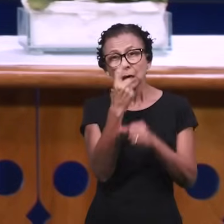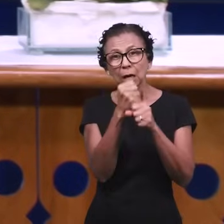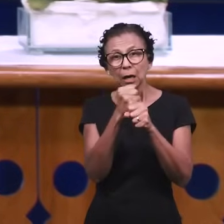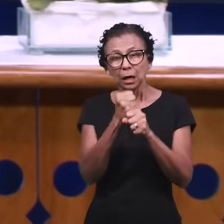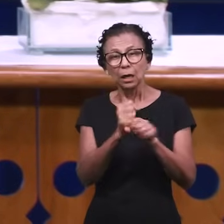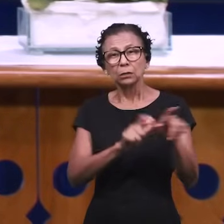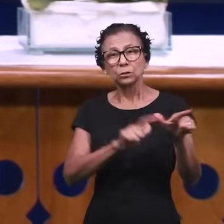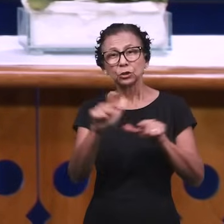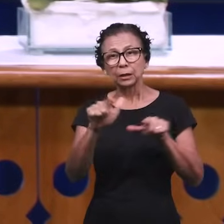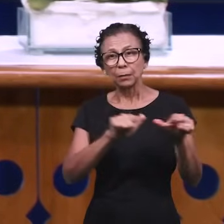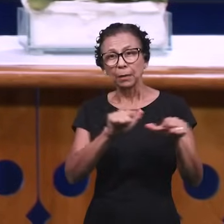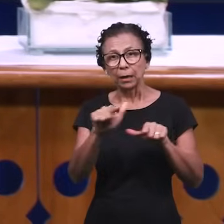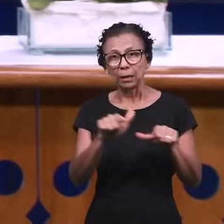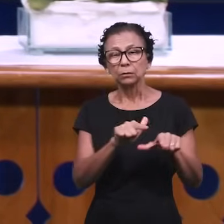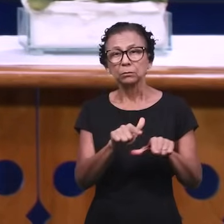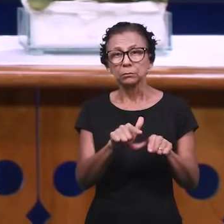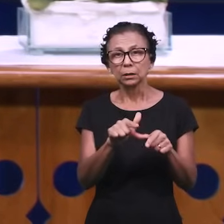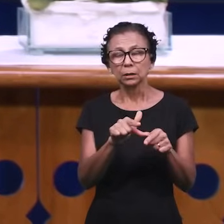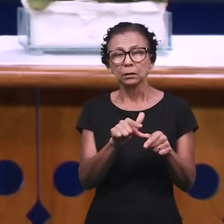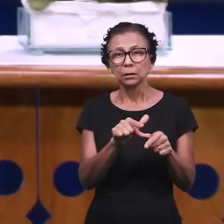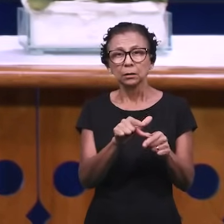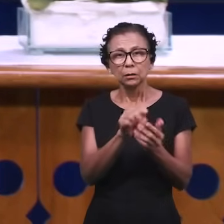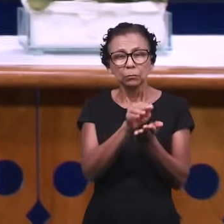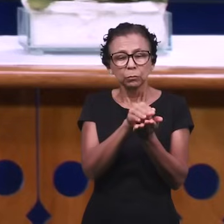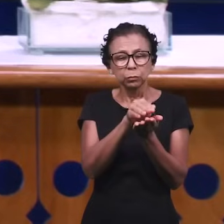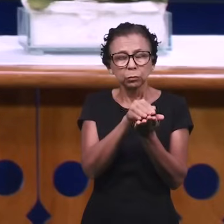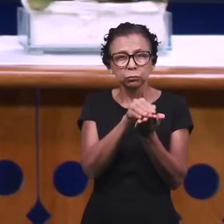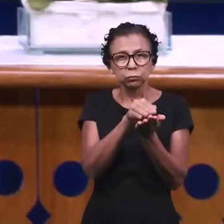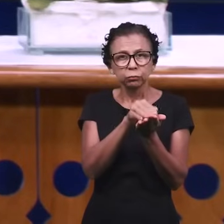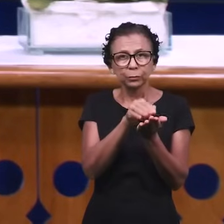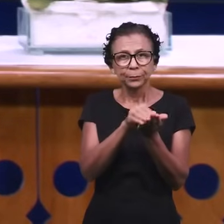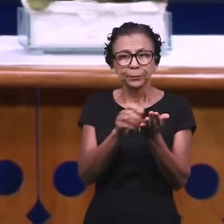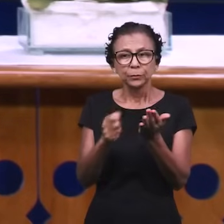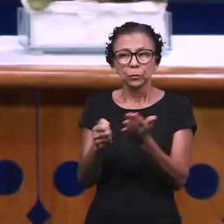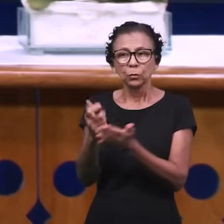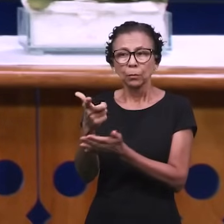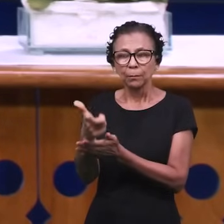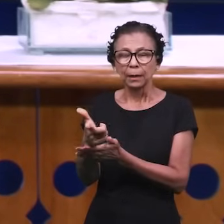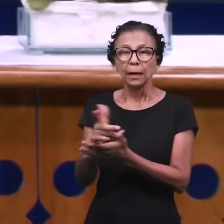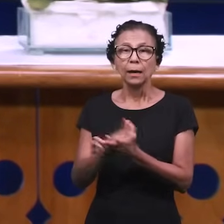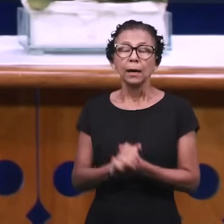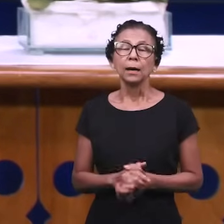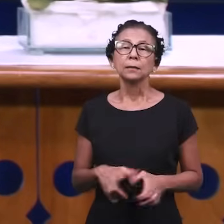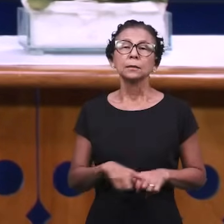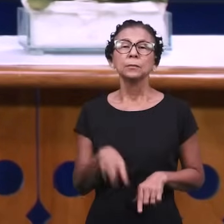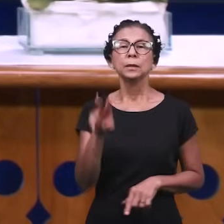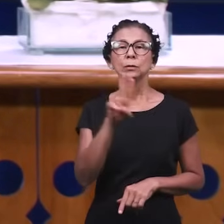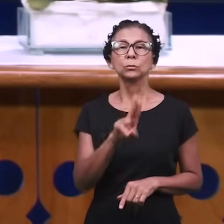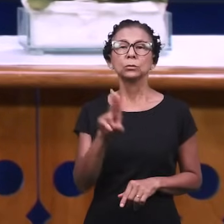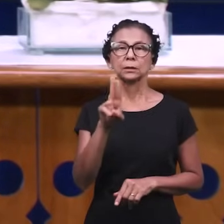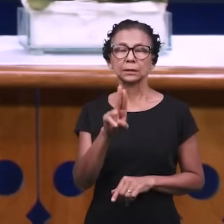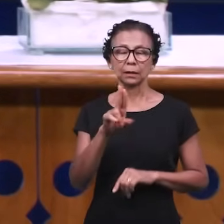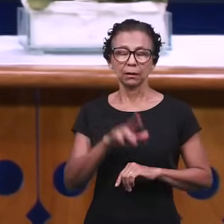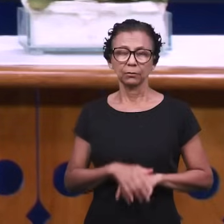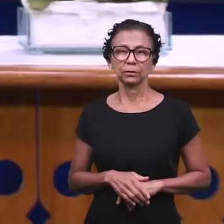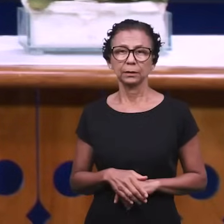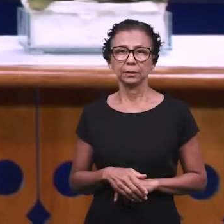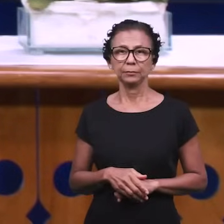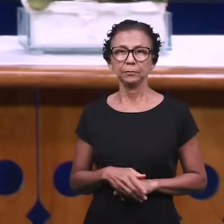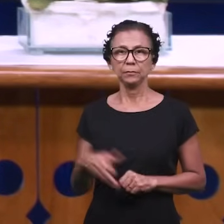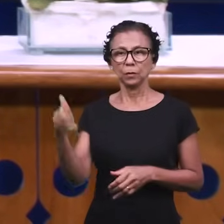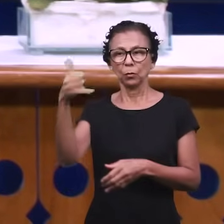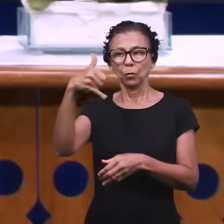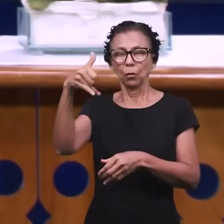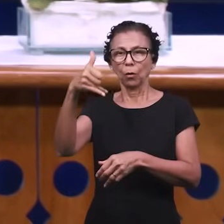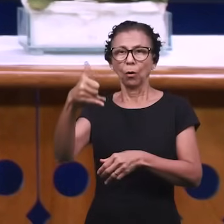esse unguento. E também se usava unguento para embalsamar, que era um bálsamo. Embalsamar seria